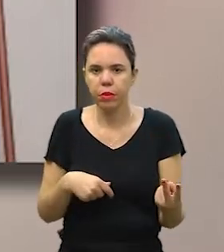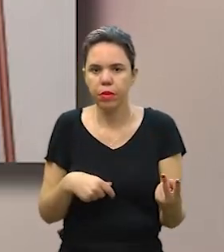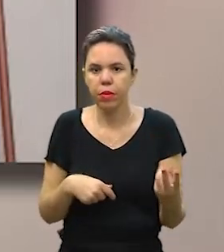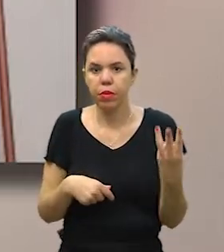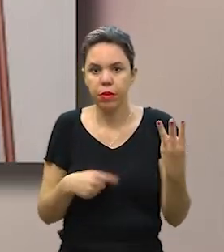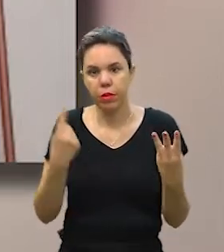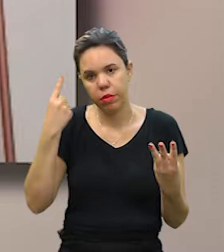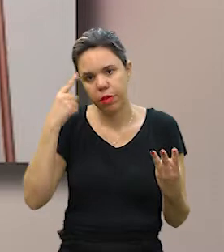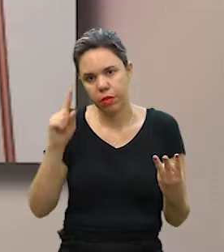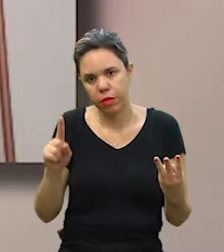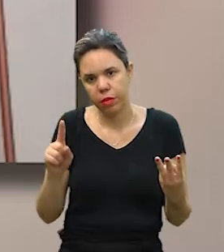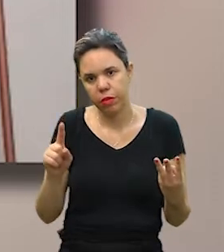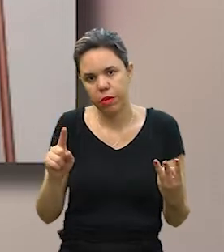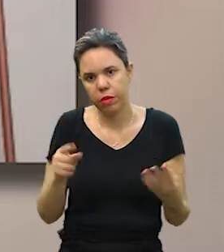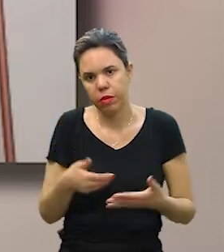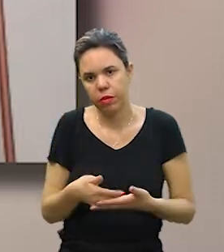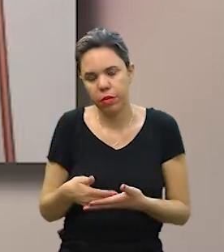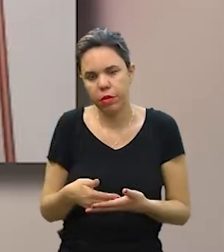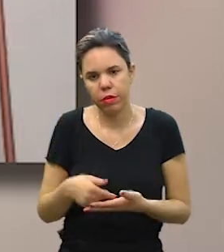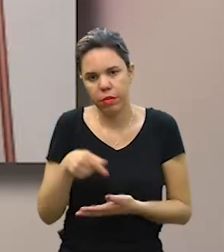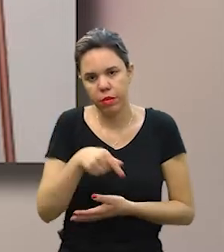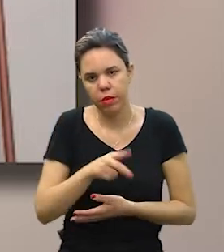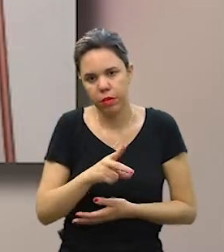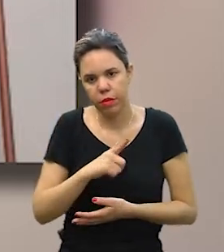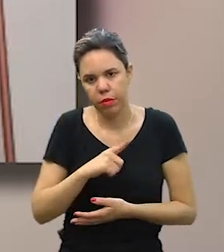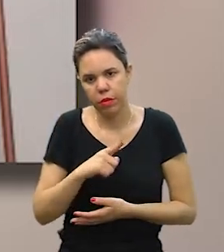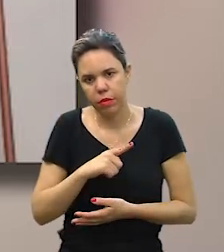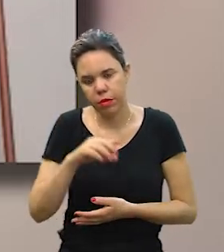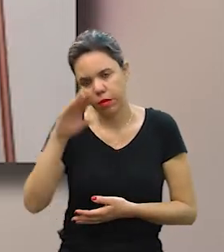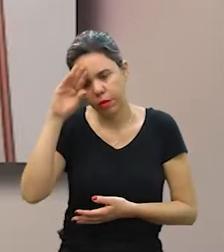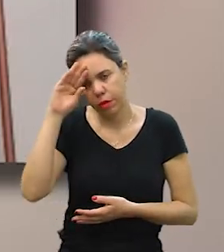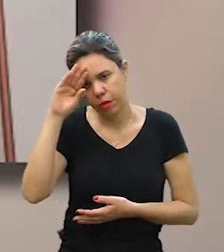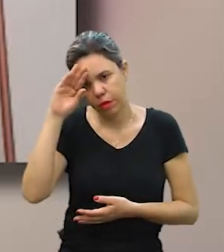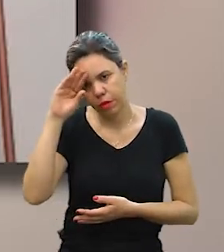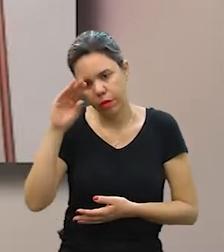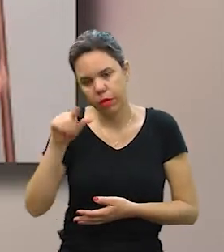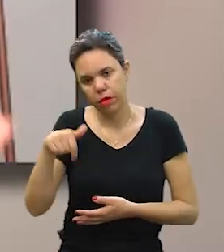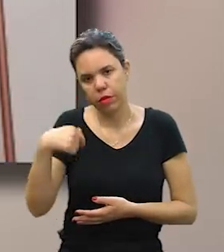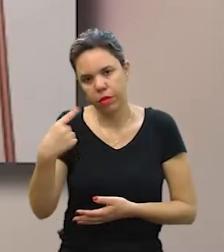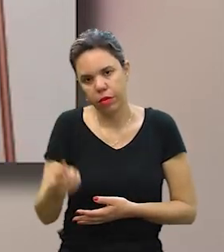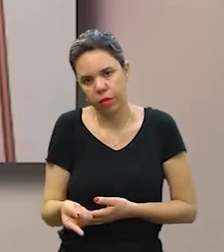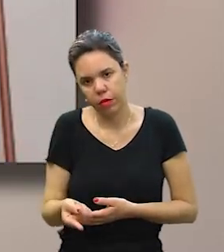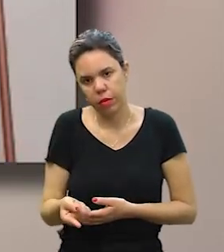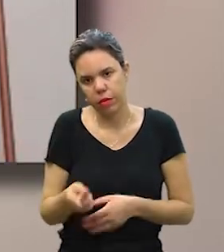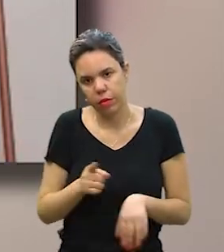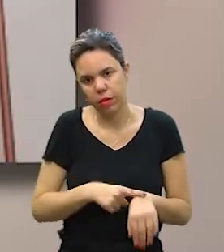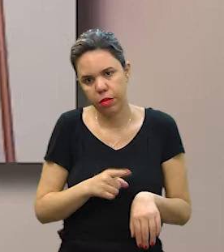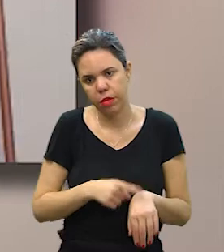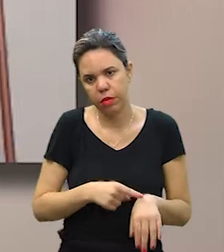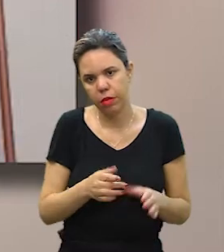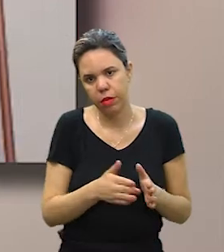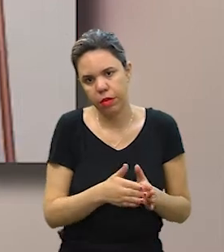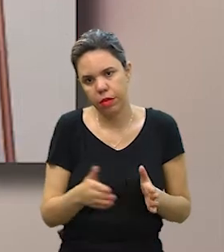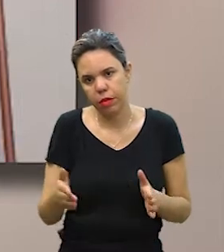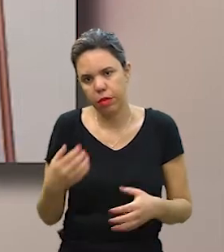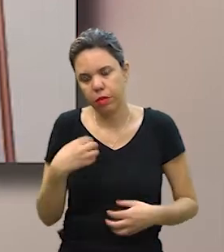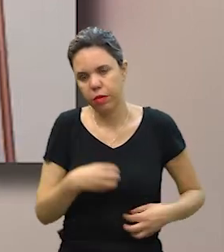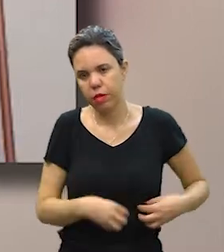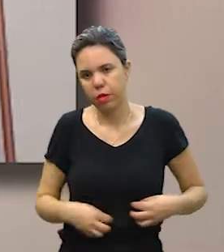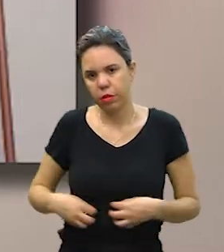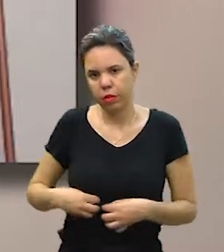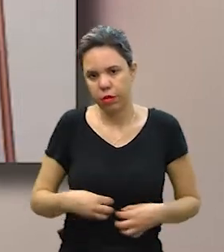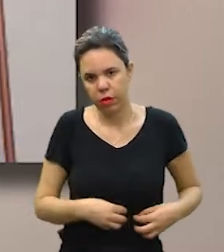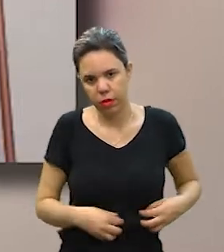vezes 3 dias com esse bebê, com essa criança tendo febre, para depois desse tempo o